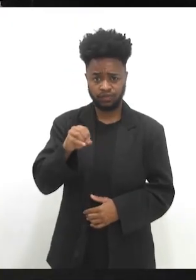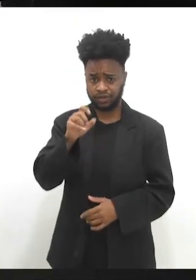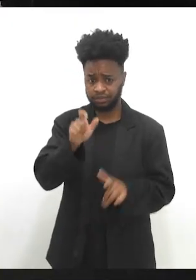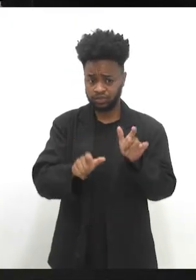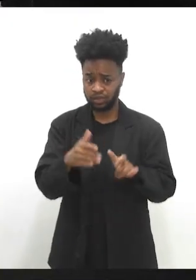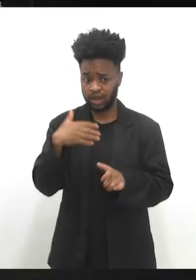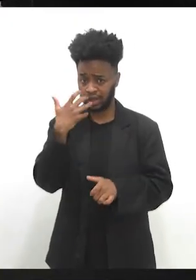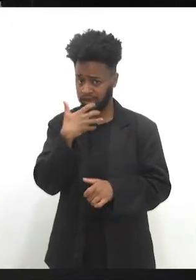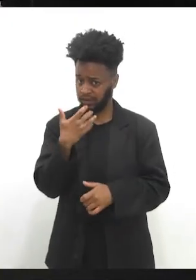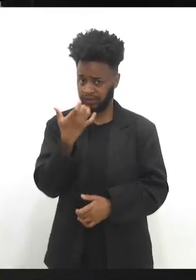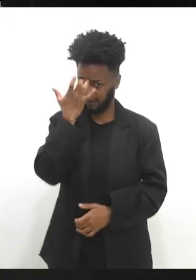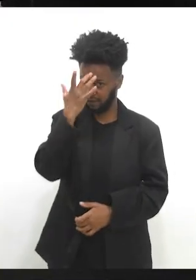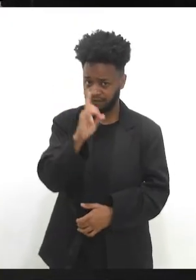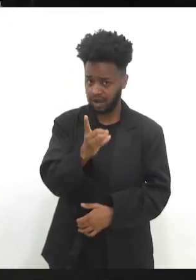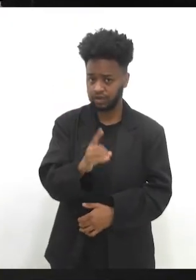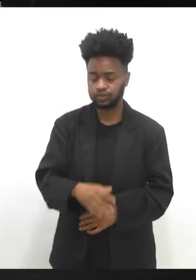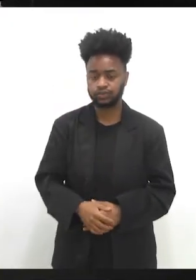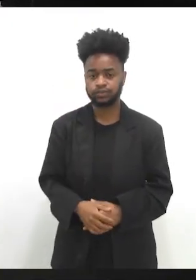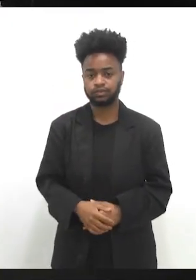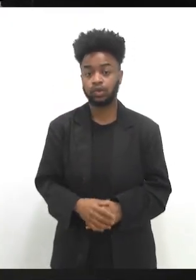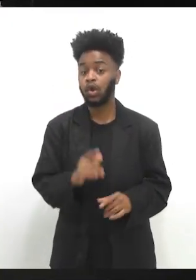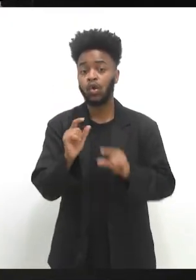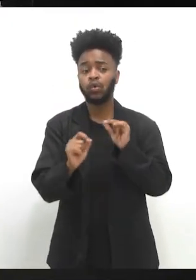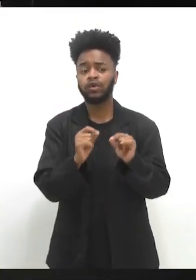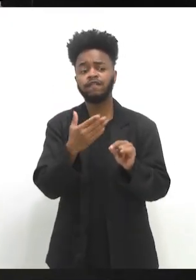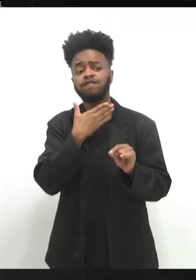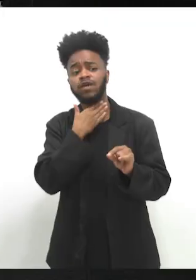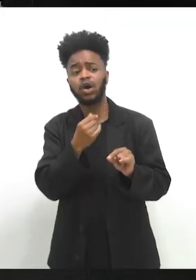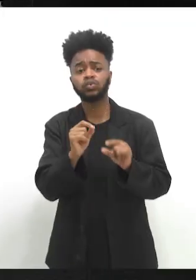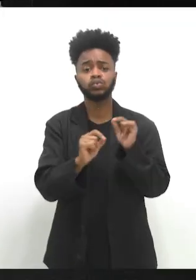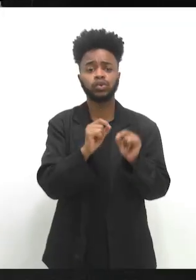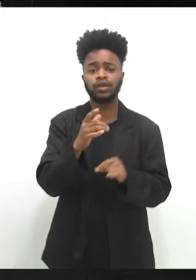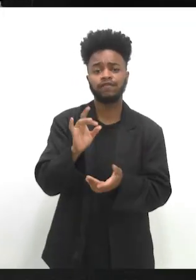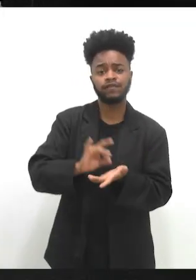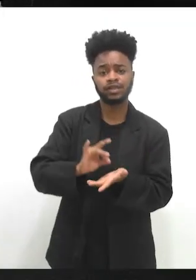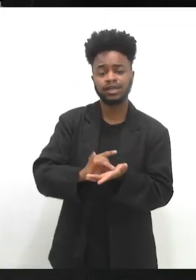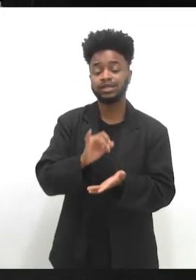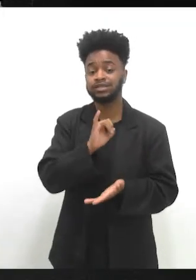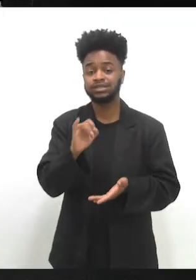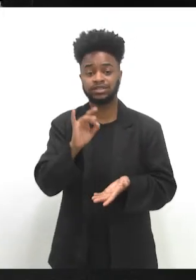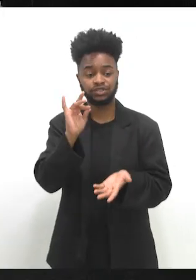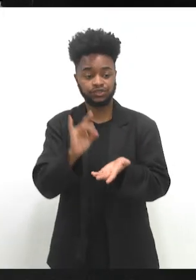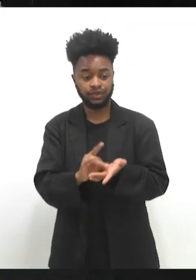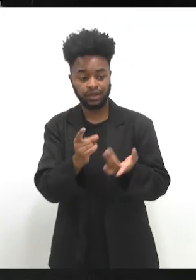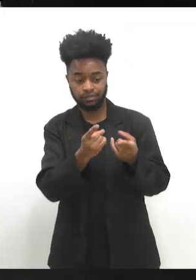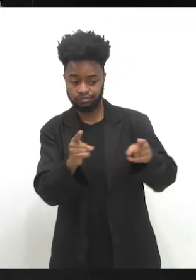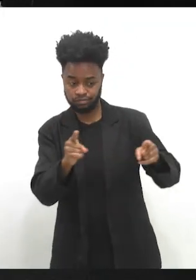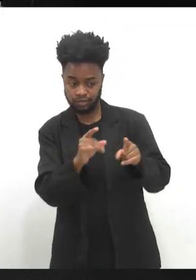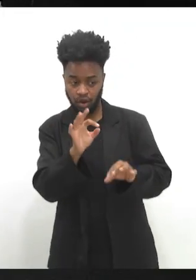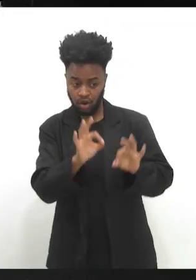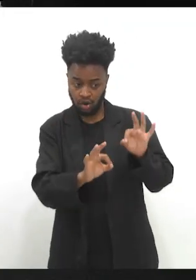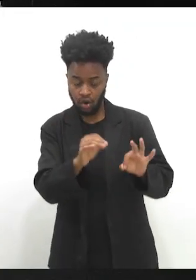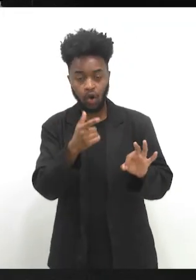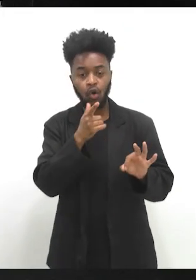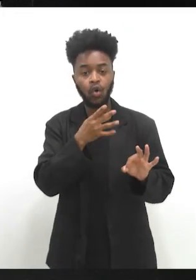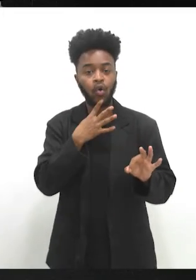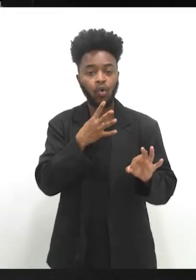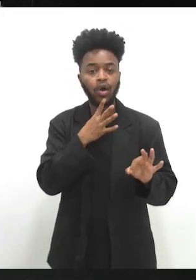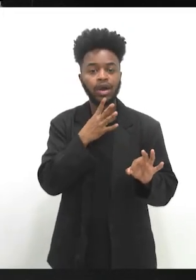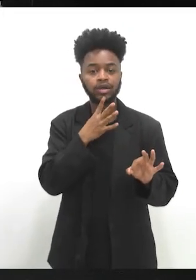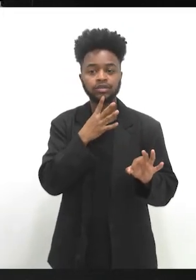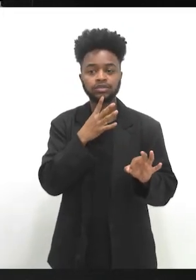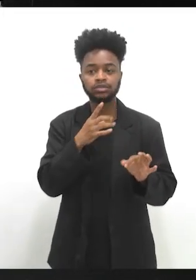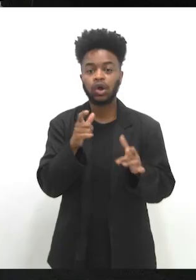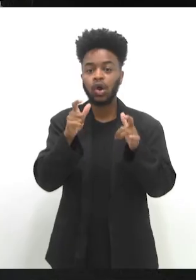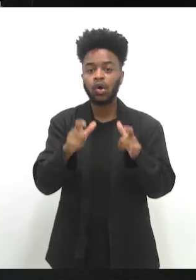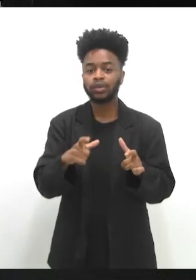pessoas cantando não é mole, não. E o que é fake e o que é verdade, se o maestro, de fato, ele conhece por